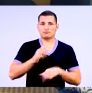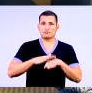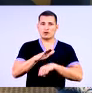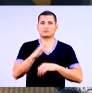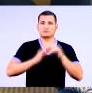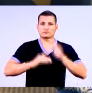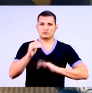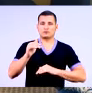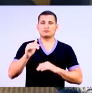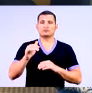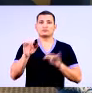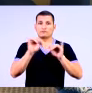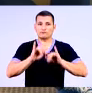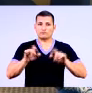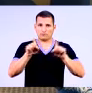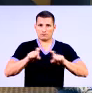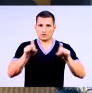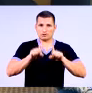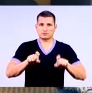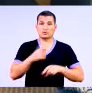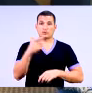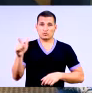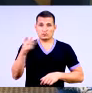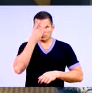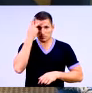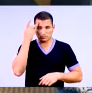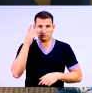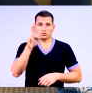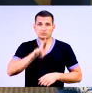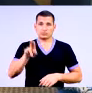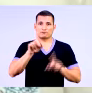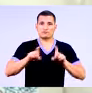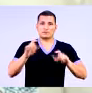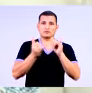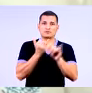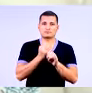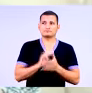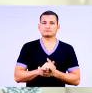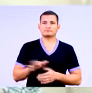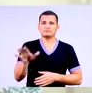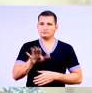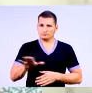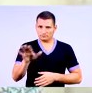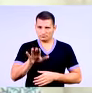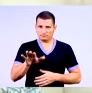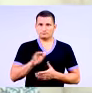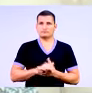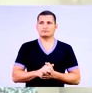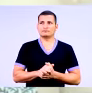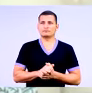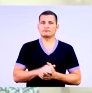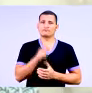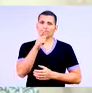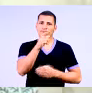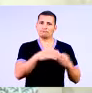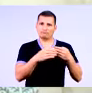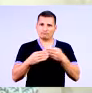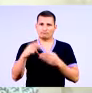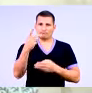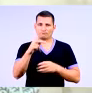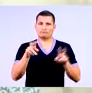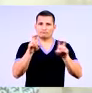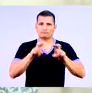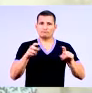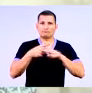informática e uma outra pessoa como usuária de informática de internet. Vamos acompanhar agora. Na área de hardware, quando você leva o seu computador para consertar,